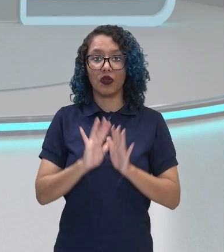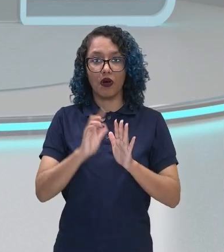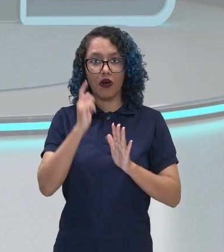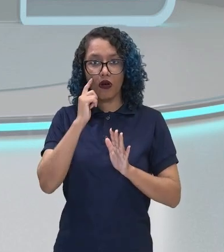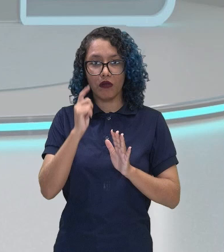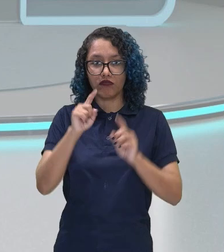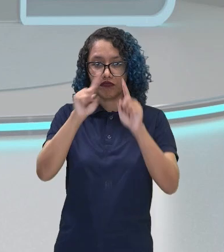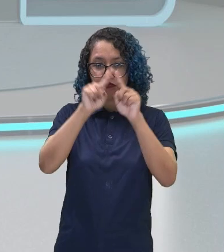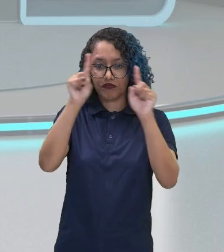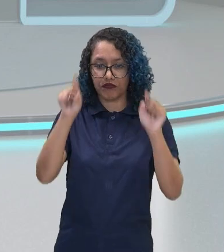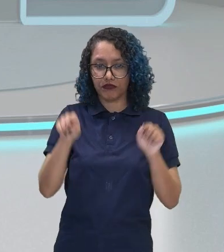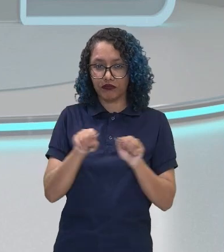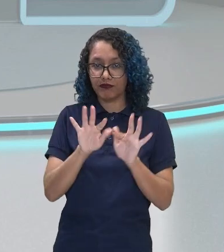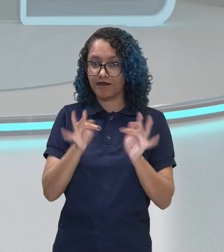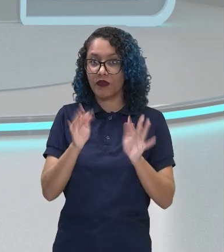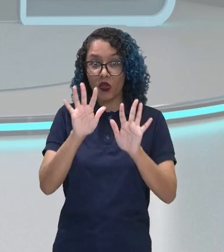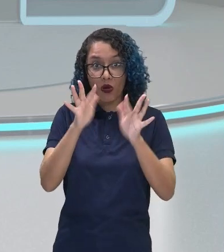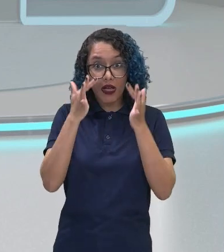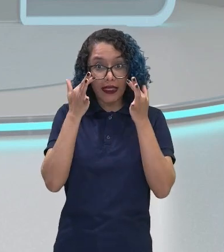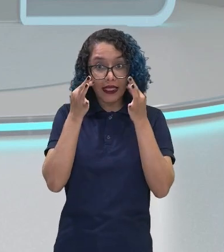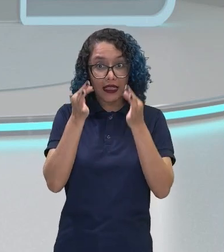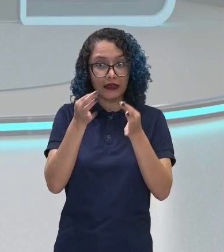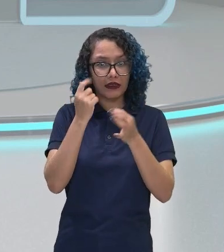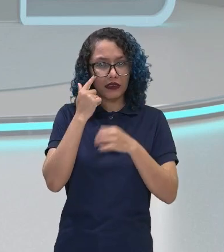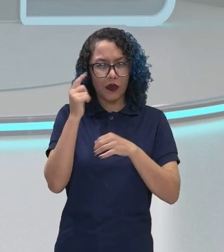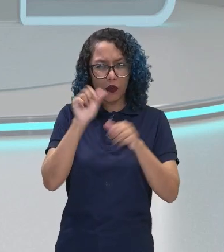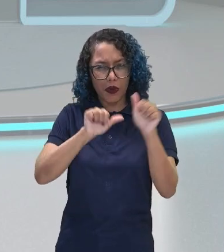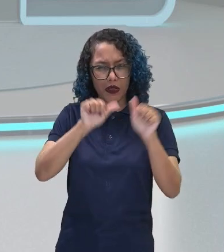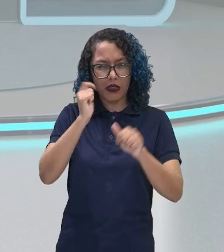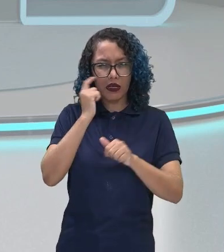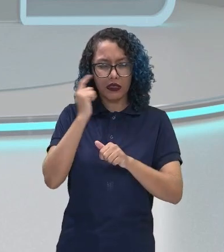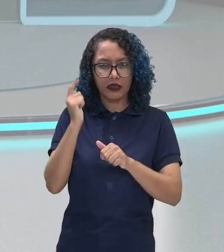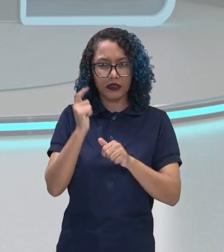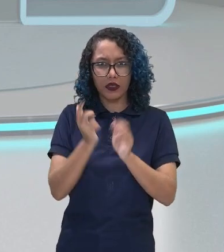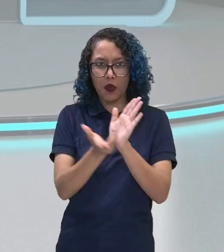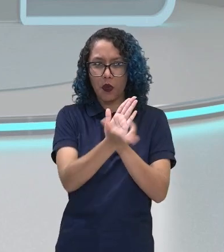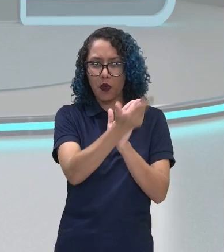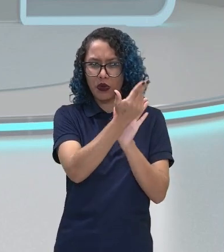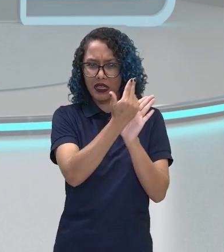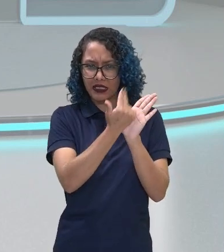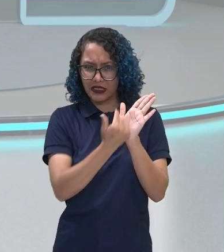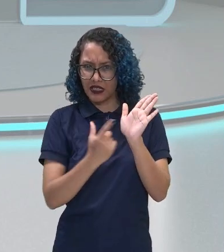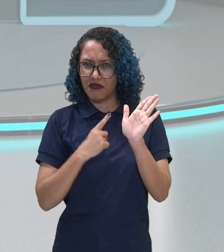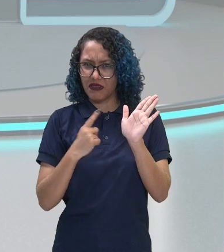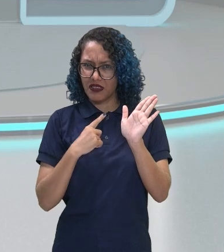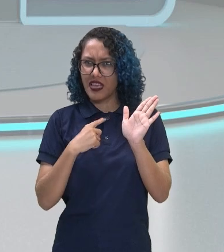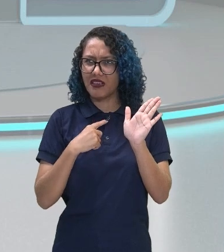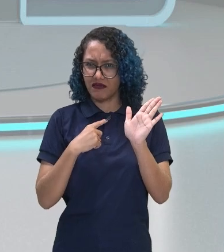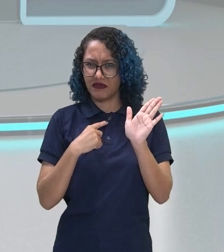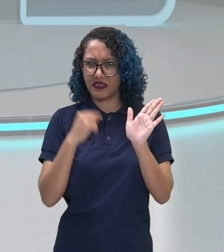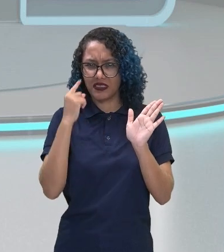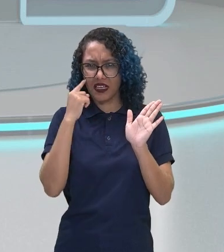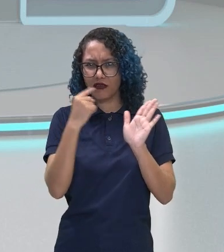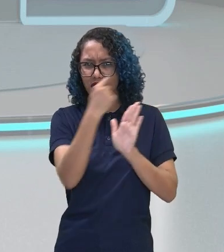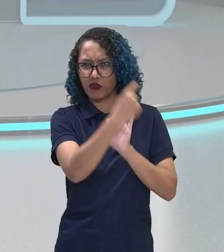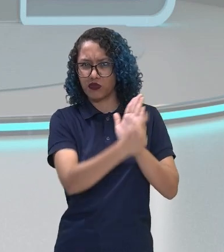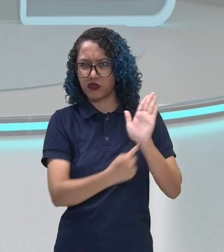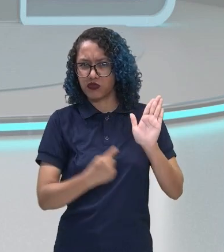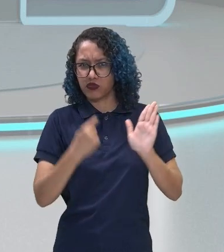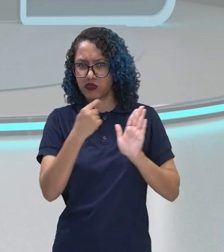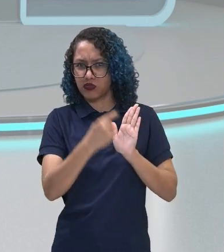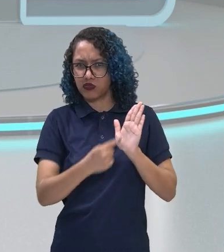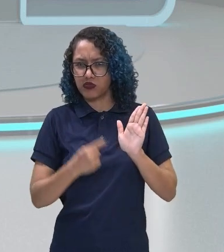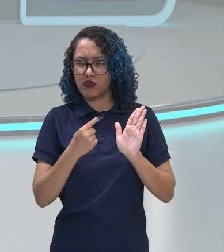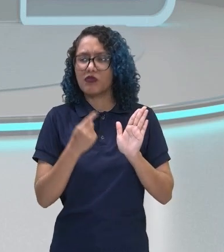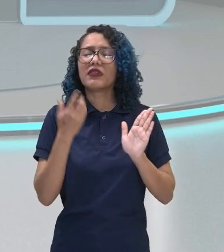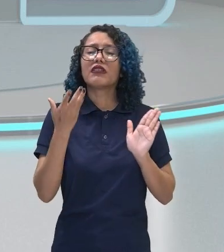quadro. Olha bem direitinho. Não tem um desenho em cima desse quadro? Pois é. Podemos